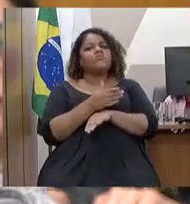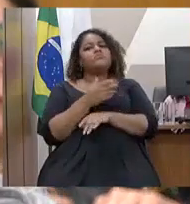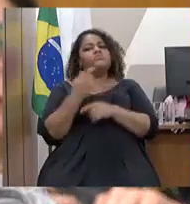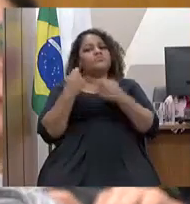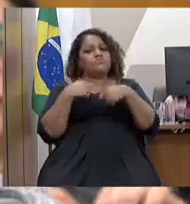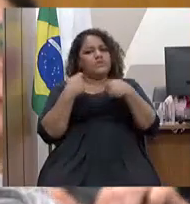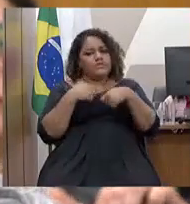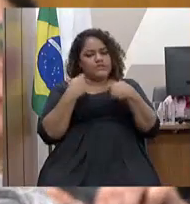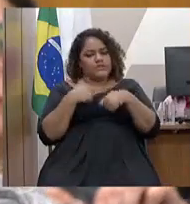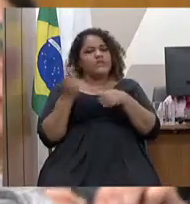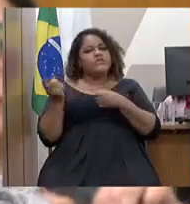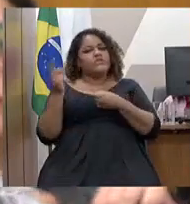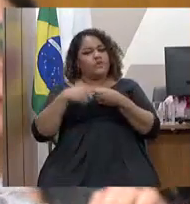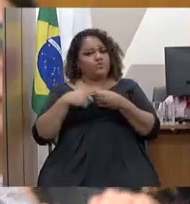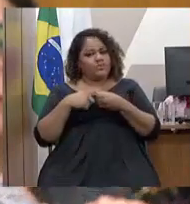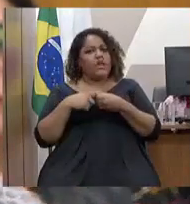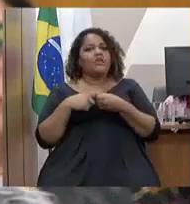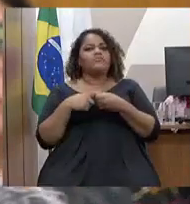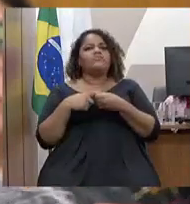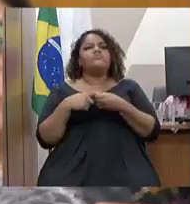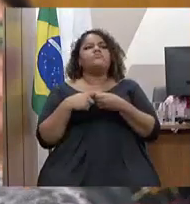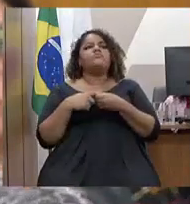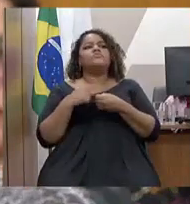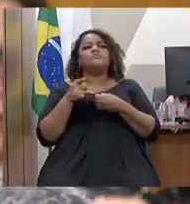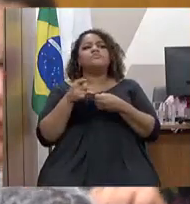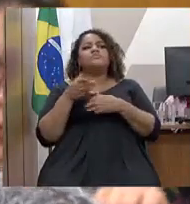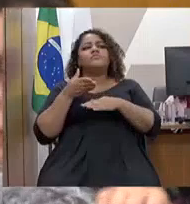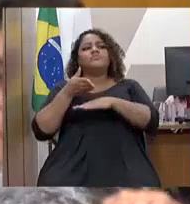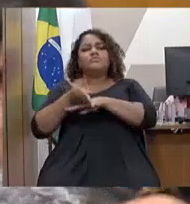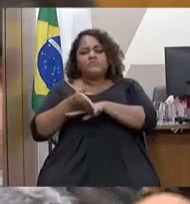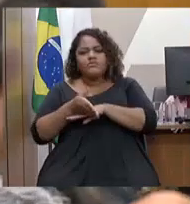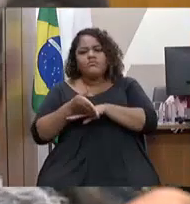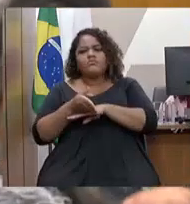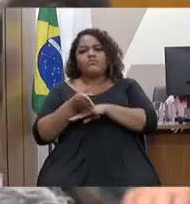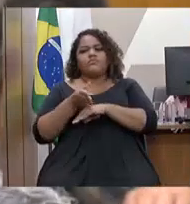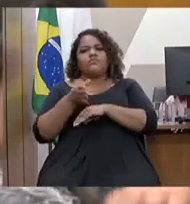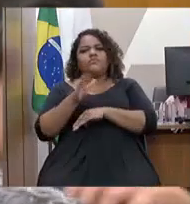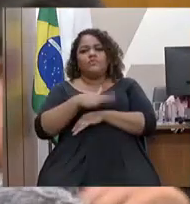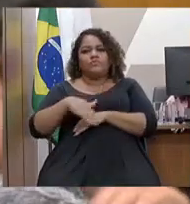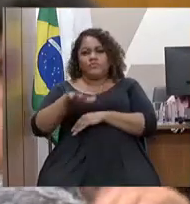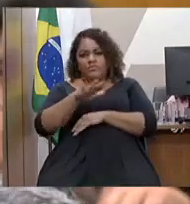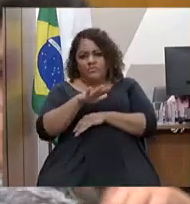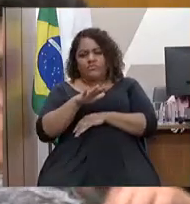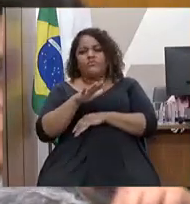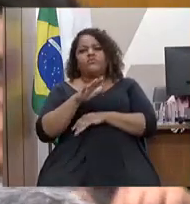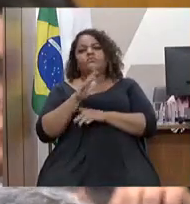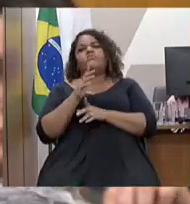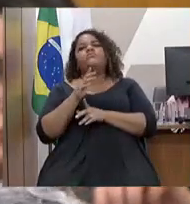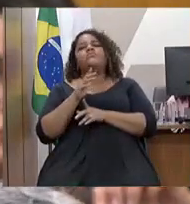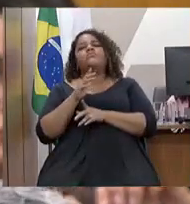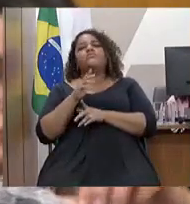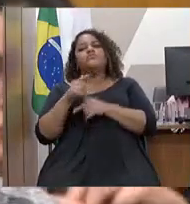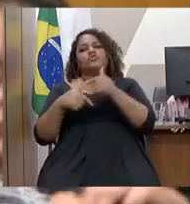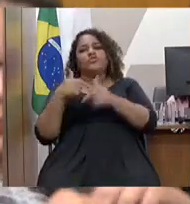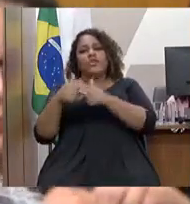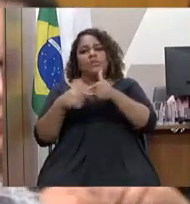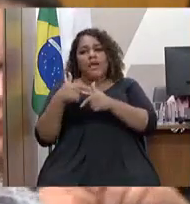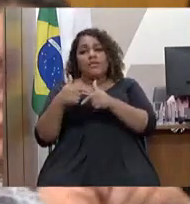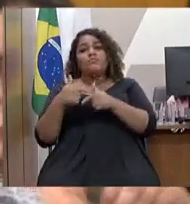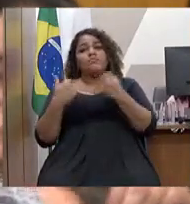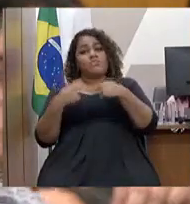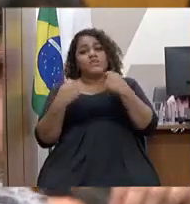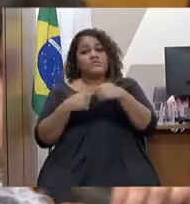fiscalização nos locais de trabalho sem a presença de um representante do sindicato porque